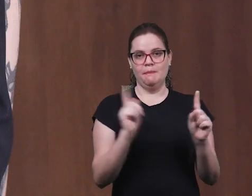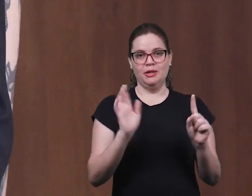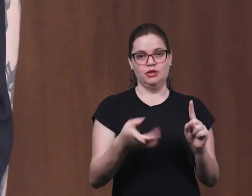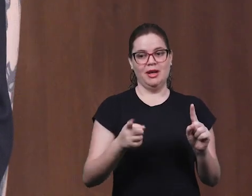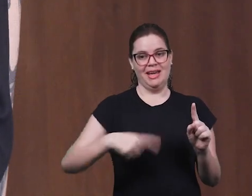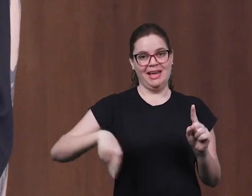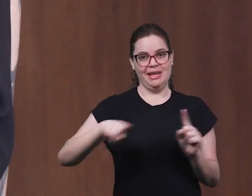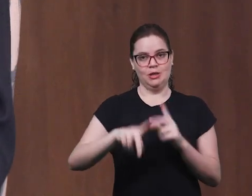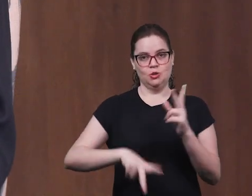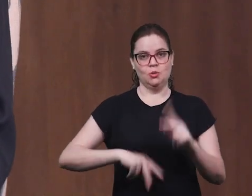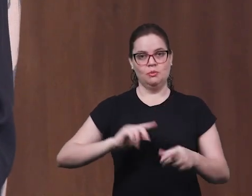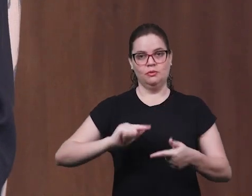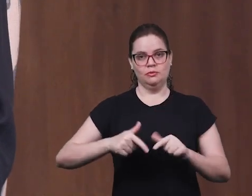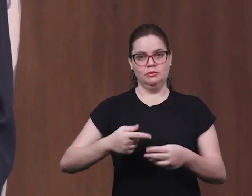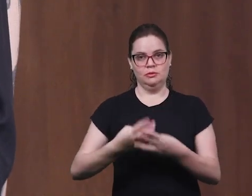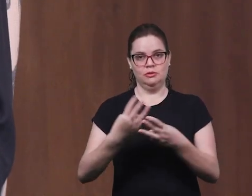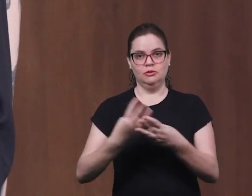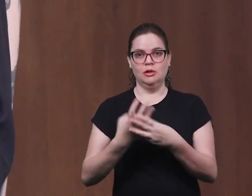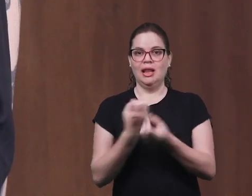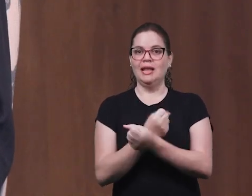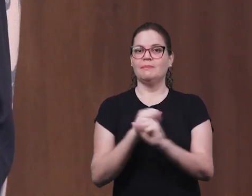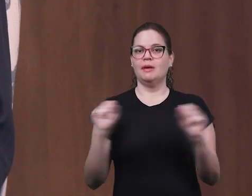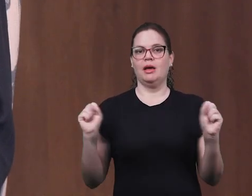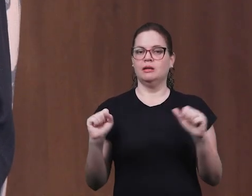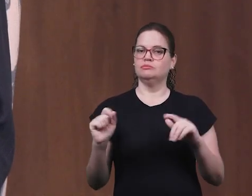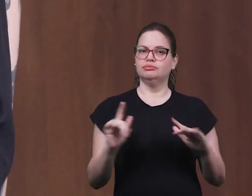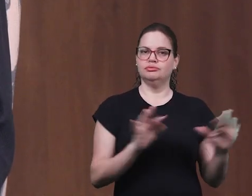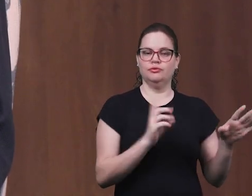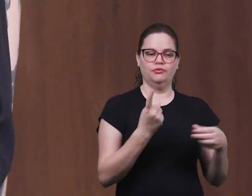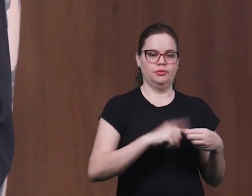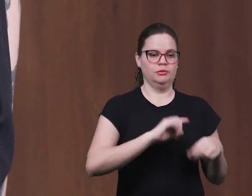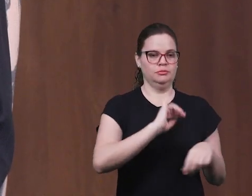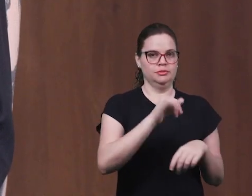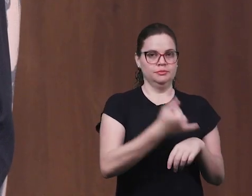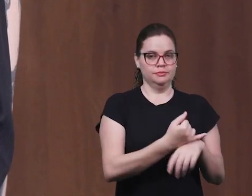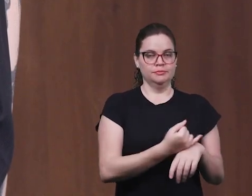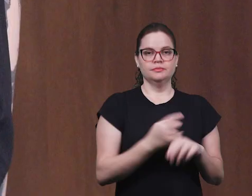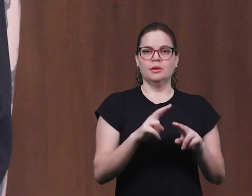cativeiro. Por isso, sim, o entendimento, assim,